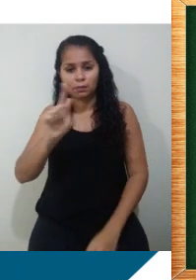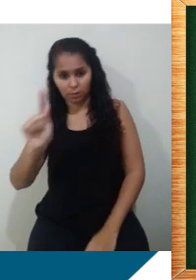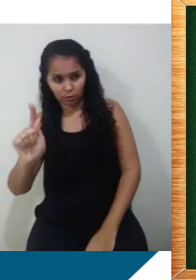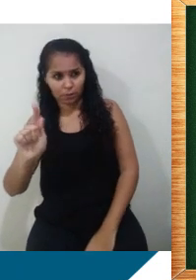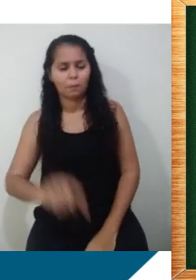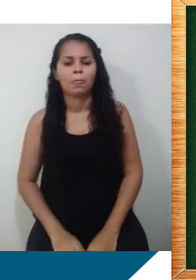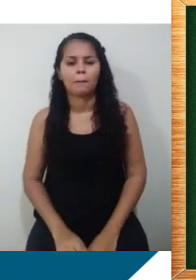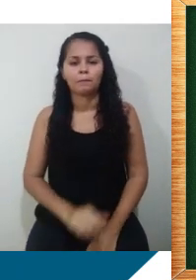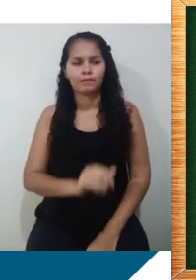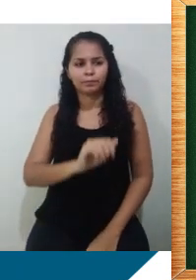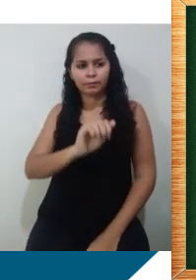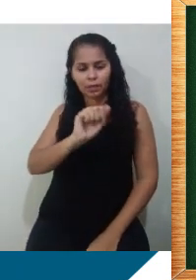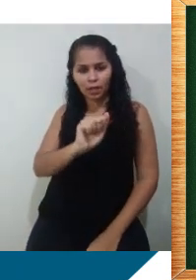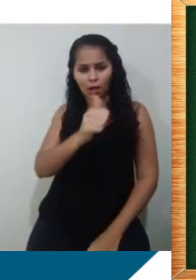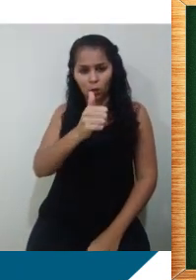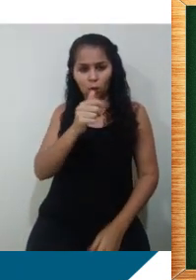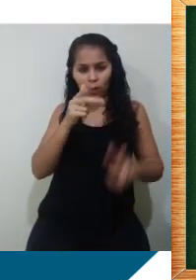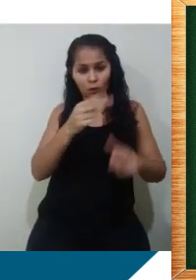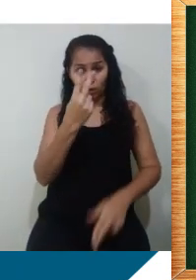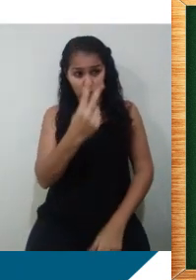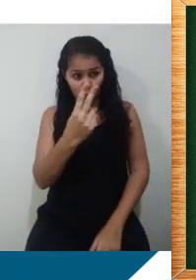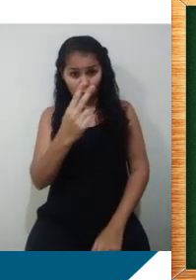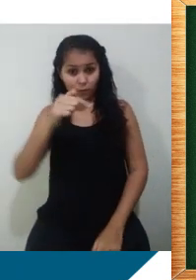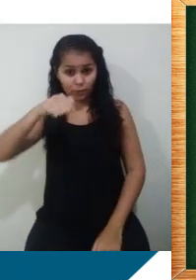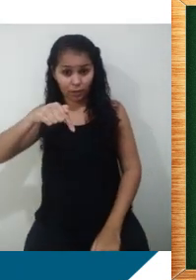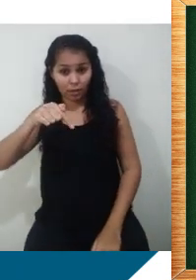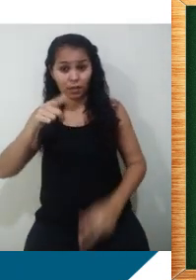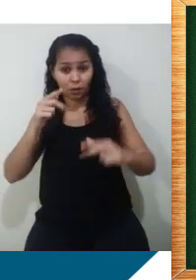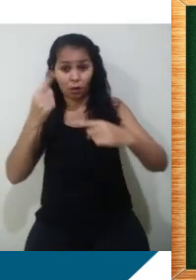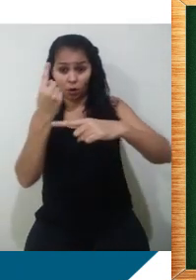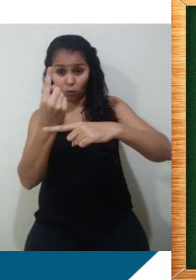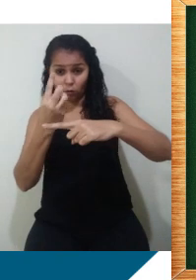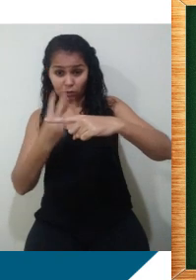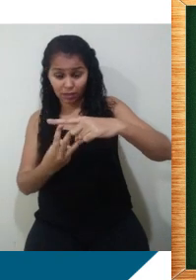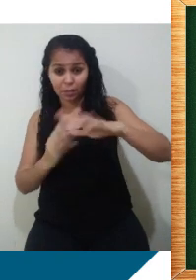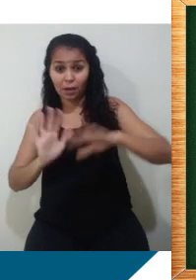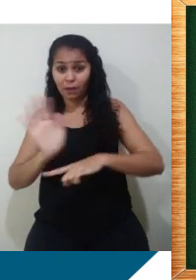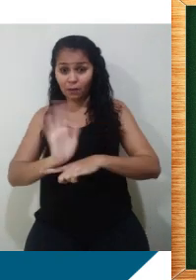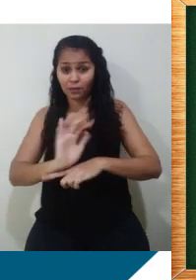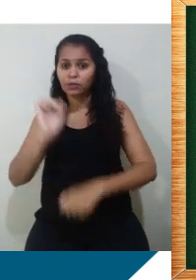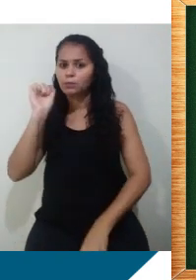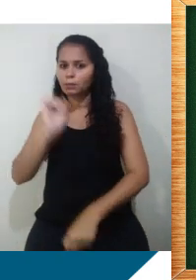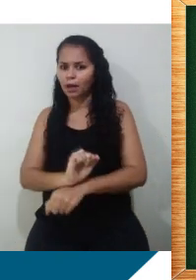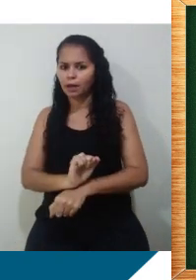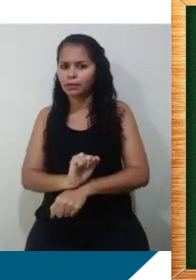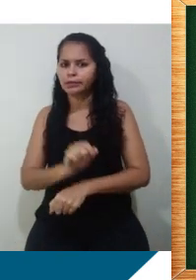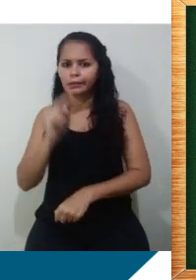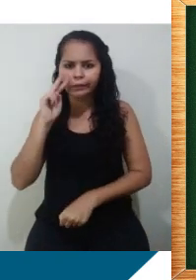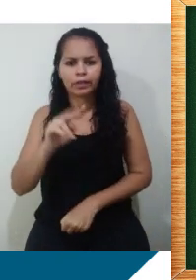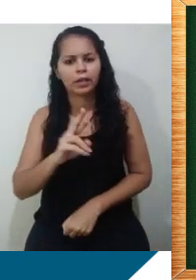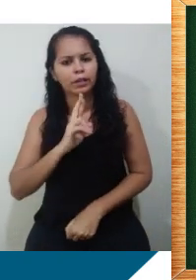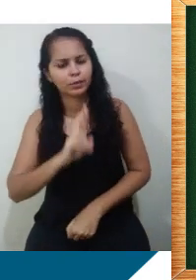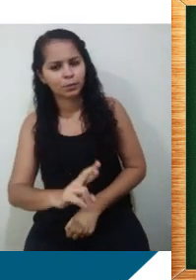1/3. Mas dê uma pausa agora no vídeo, senão você terá spoiler. E quando você terminar de escrever essa